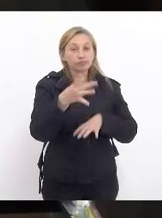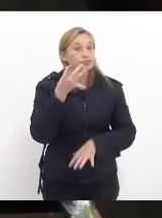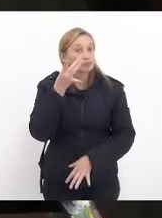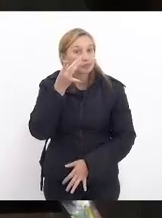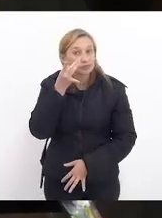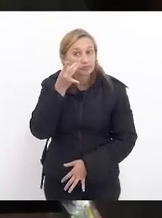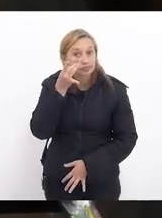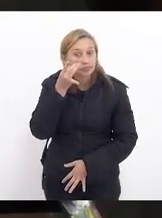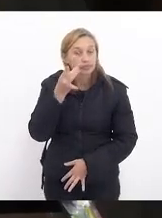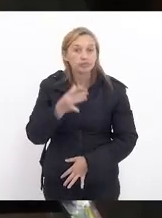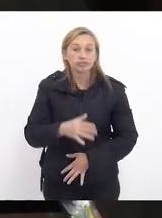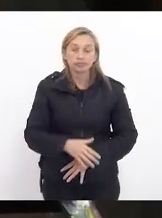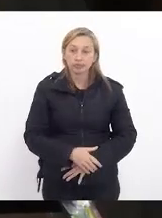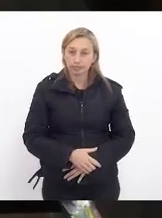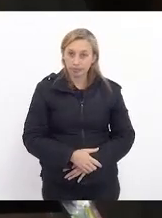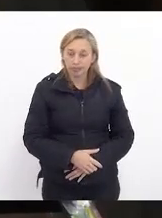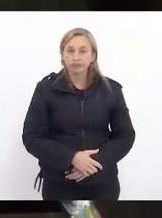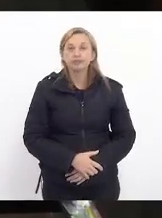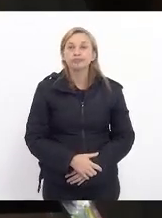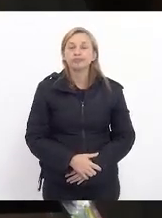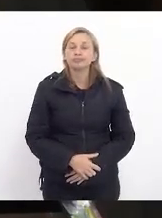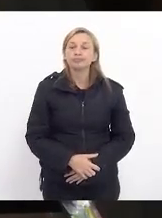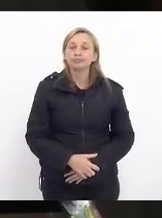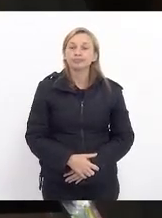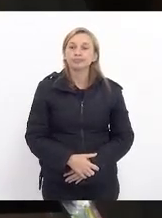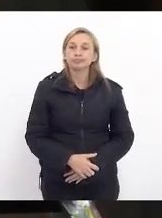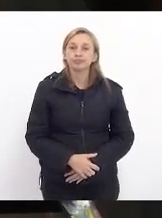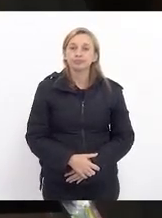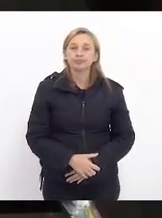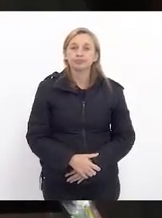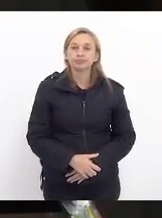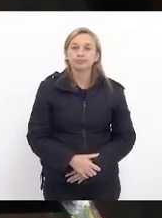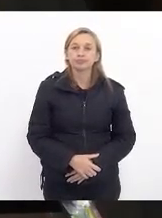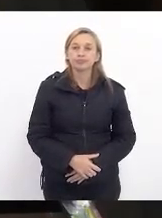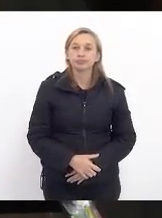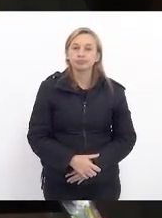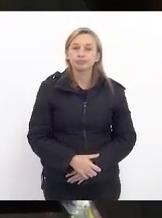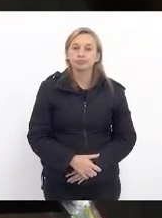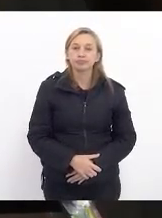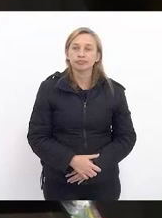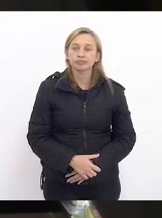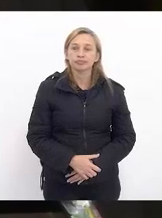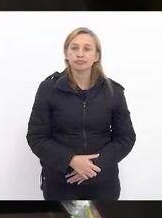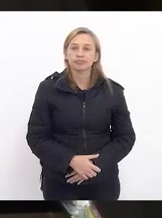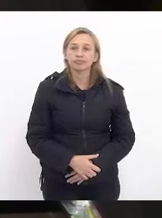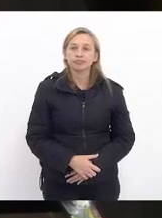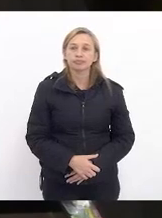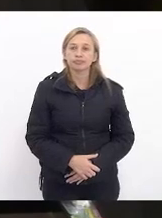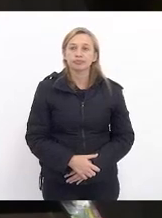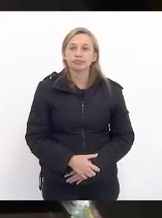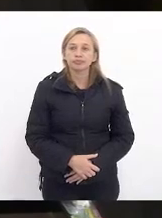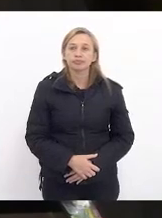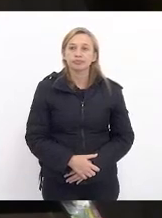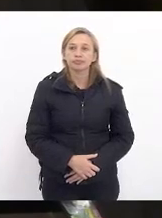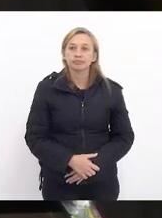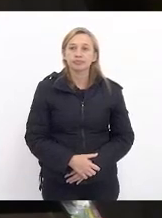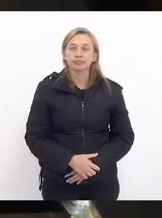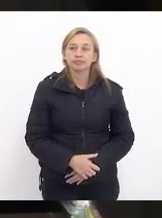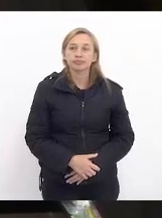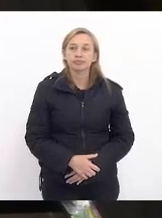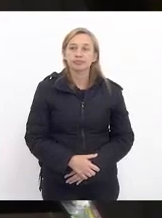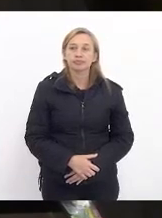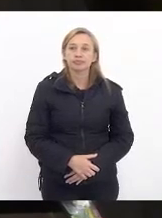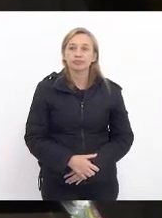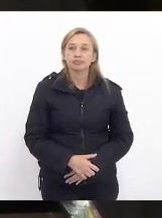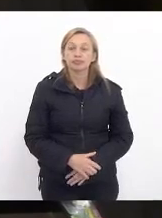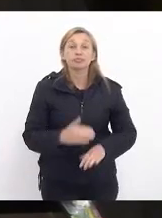presencial ou remota senhora e senhores presentes